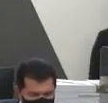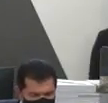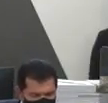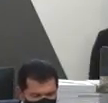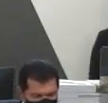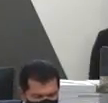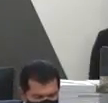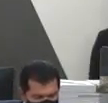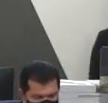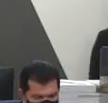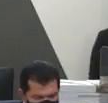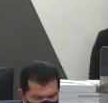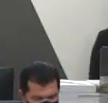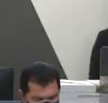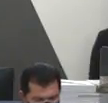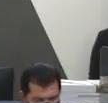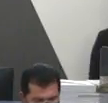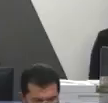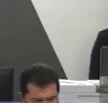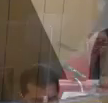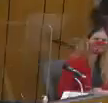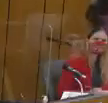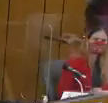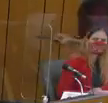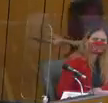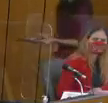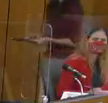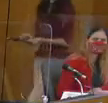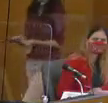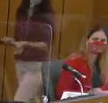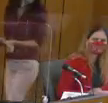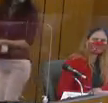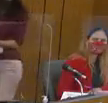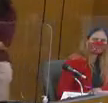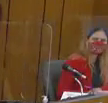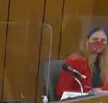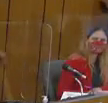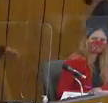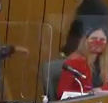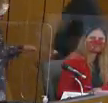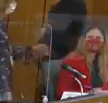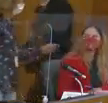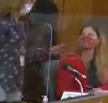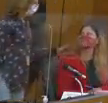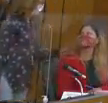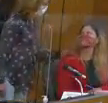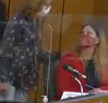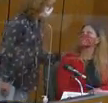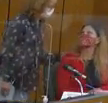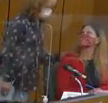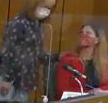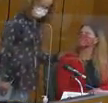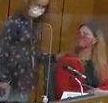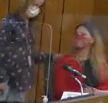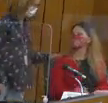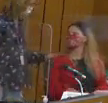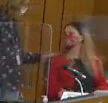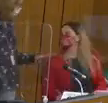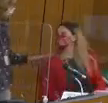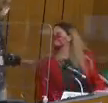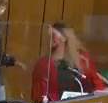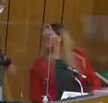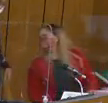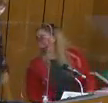nos termos do parágrafo 1º do artigo 132 do Regimento Interno dispensa a leitura da ata da reunião anterior. Considera aprovada e